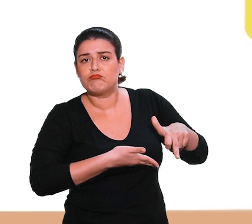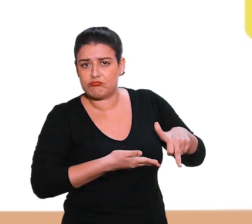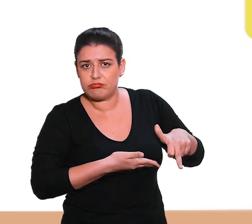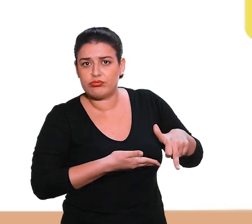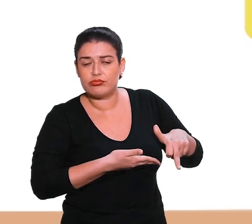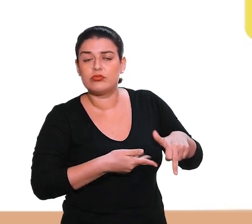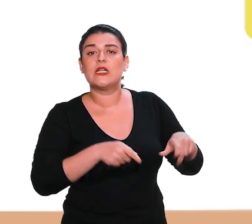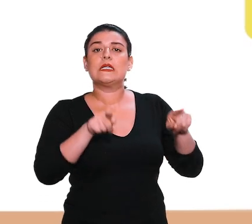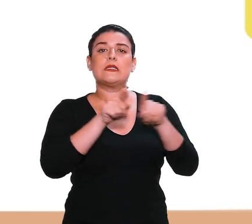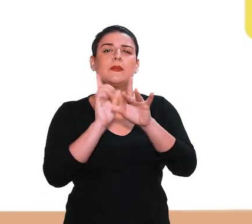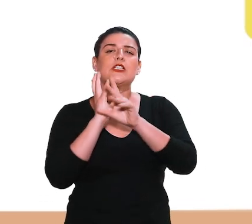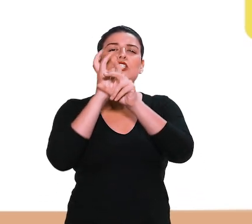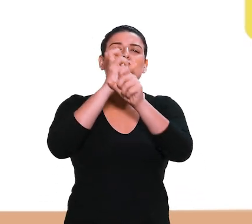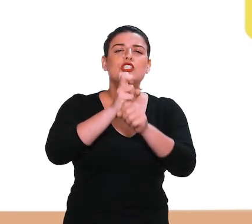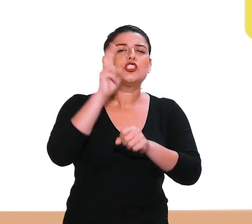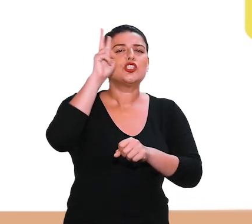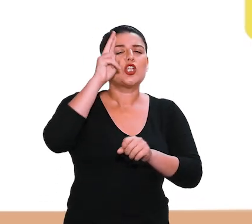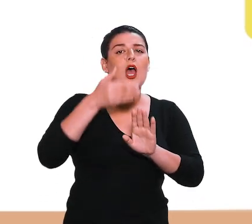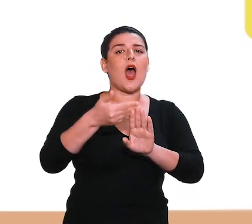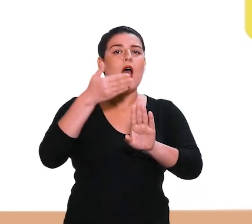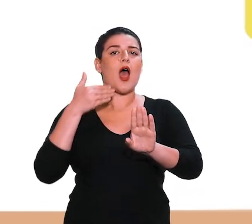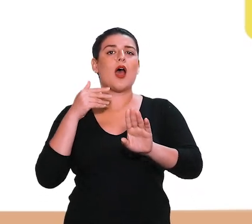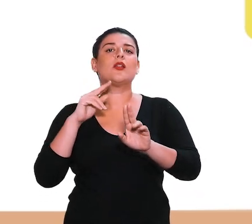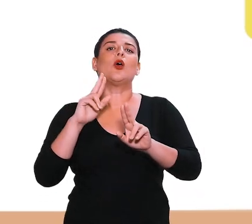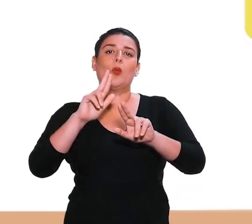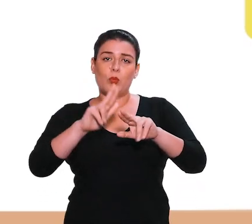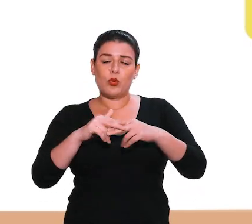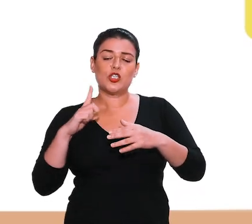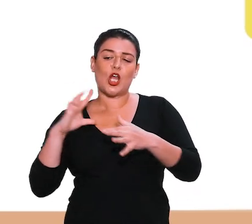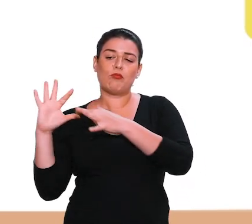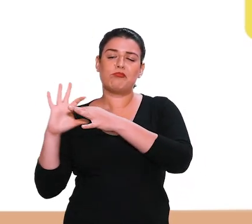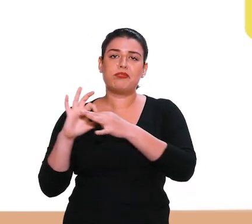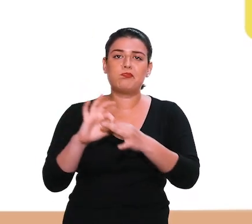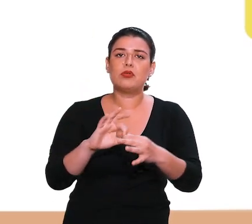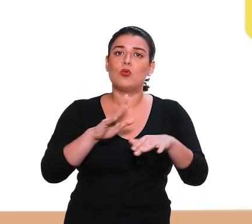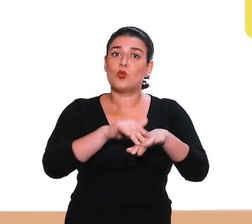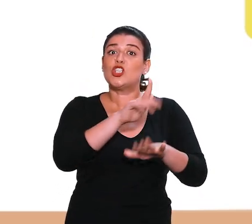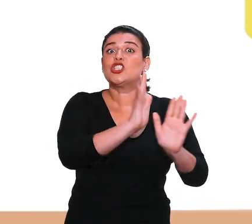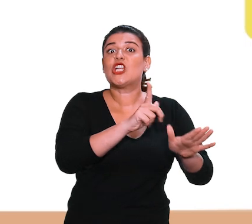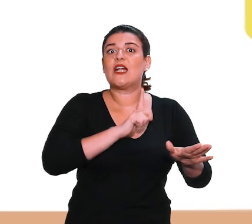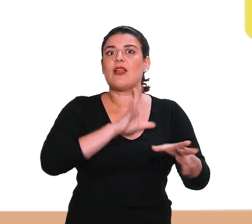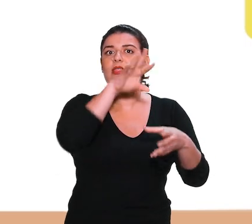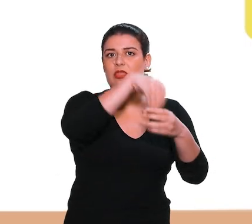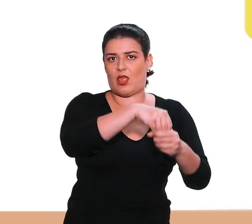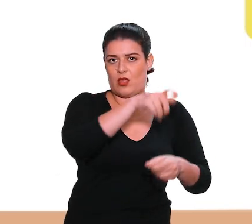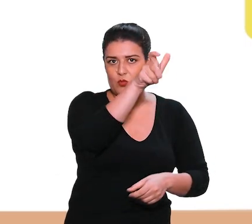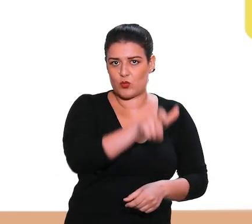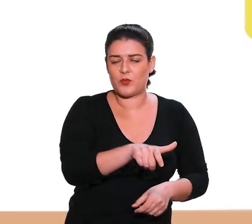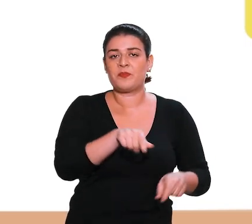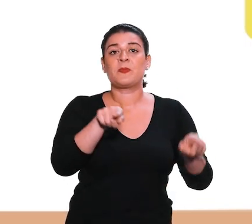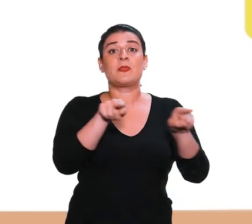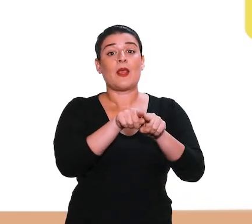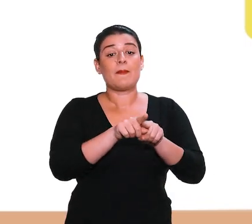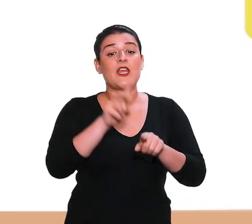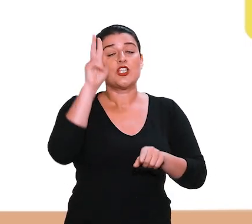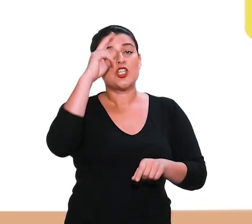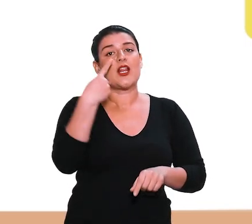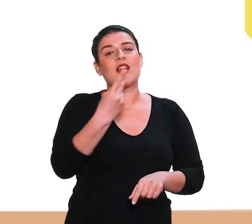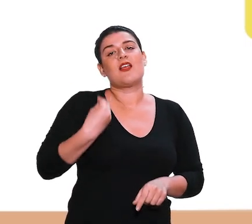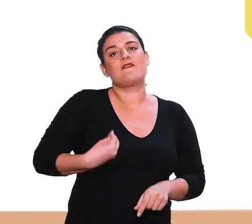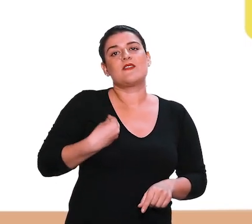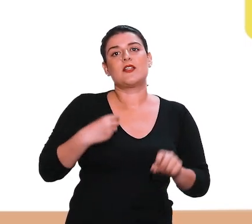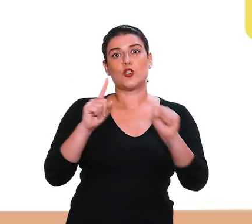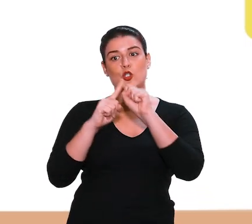amputação. A história patológica pregressa, que tem muita relação com as outras doenças que ele já tem. A história social e